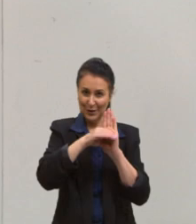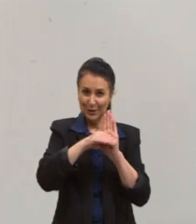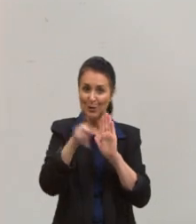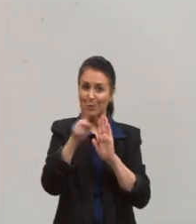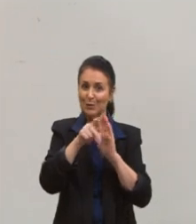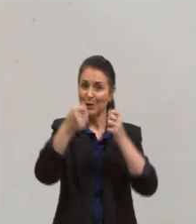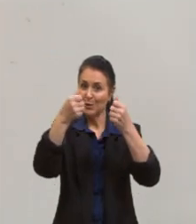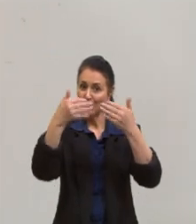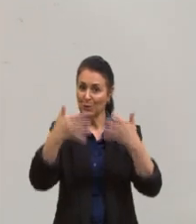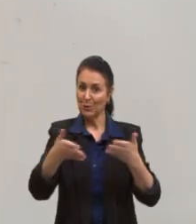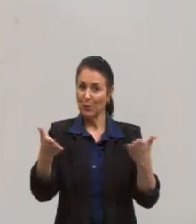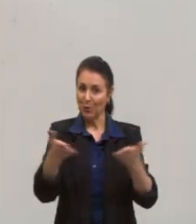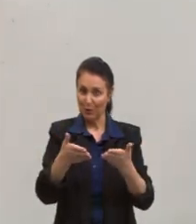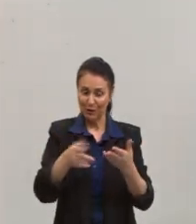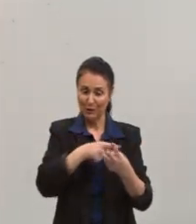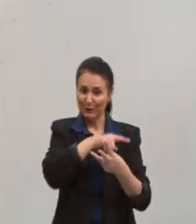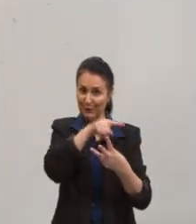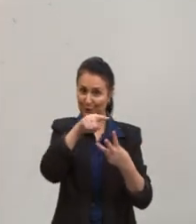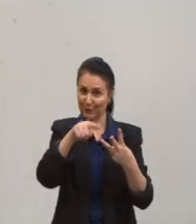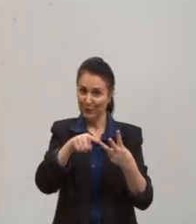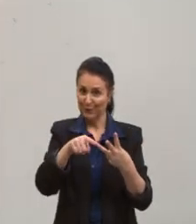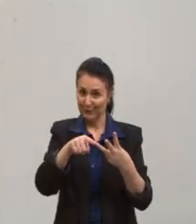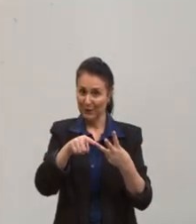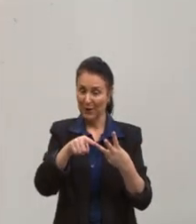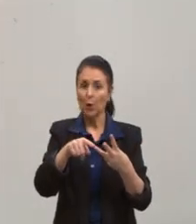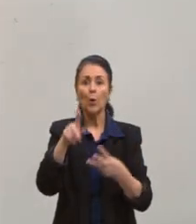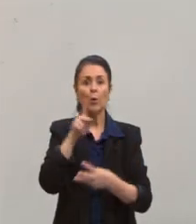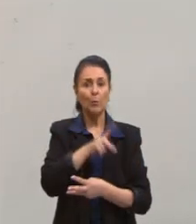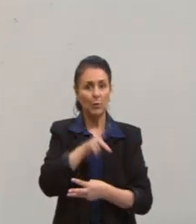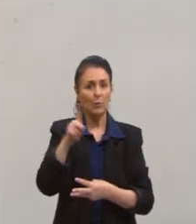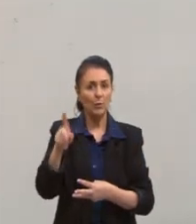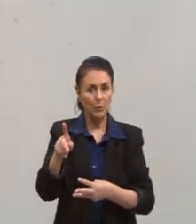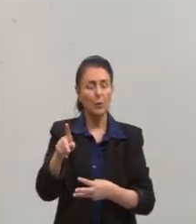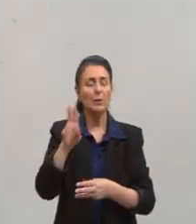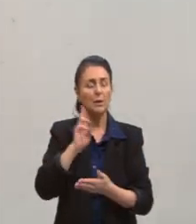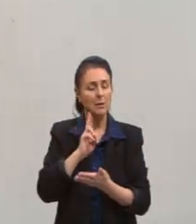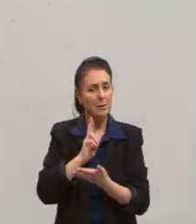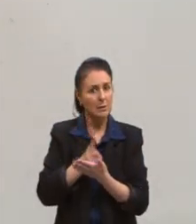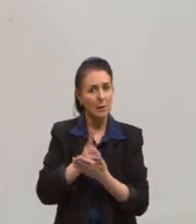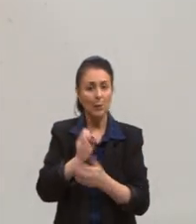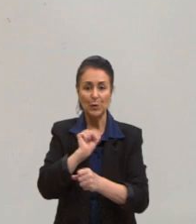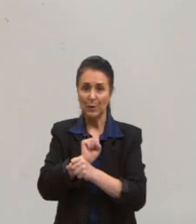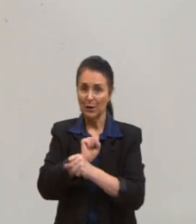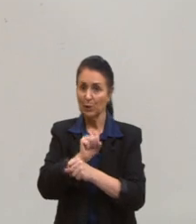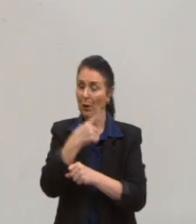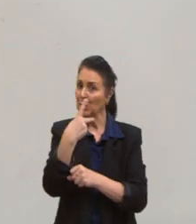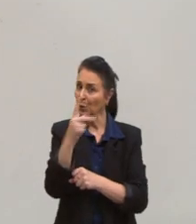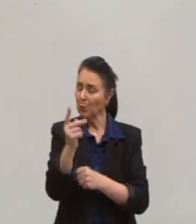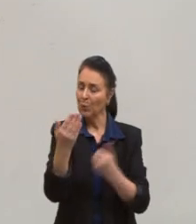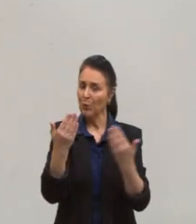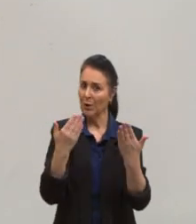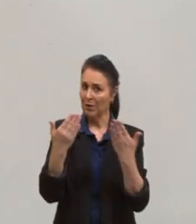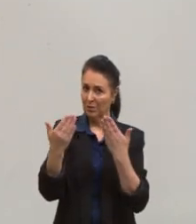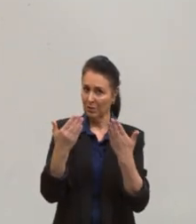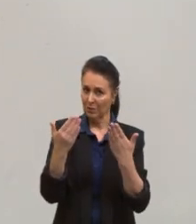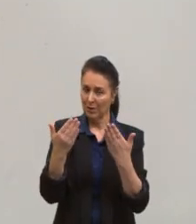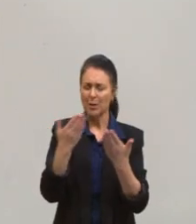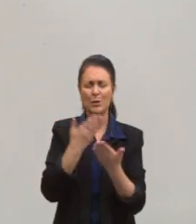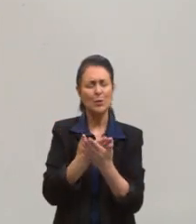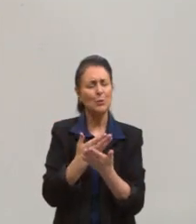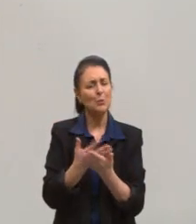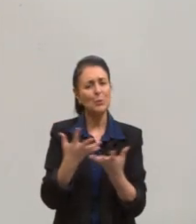querem e prediction são sempre à disposição de vocês nós professores estamos à disposição para qualquer dúvida Ok e